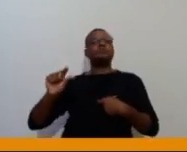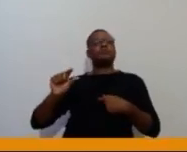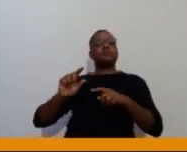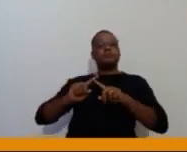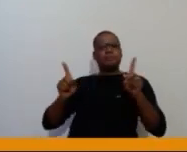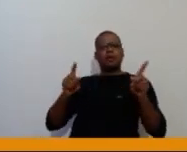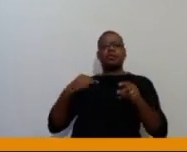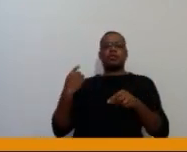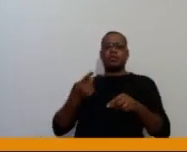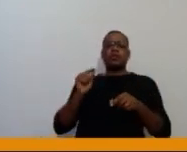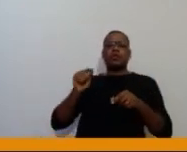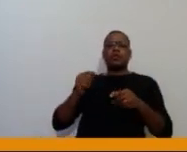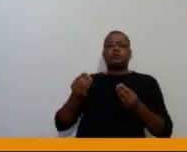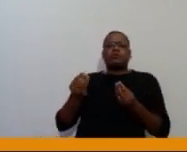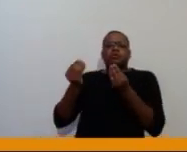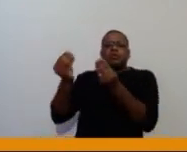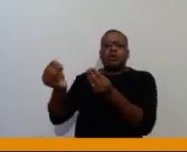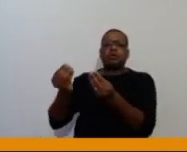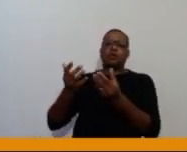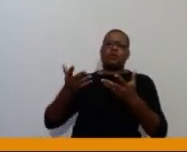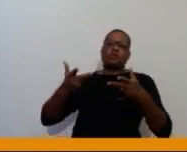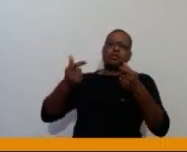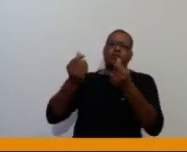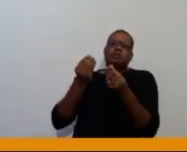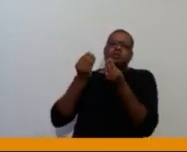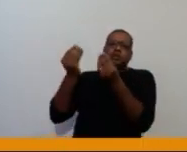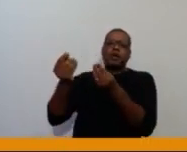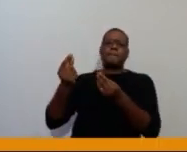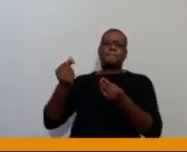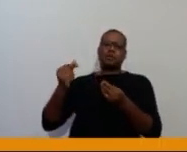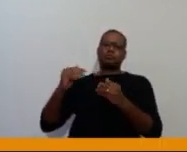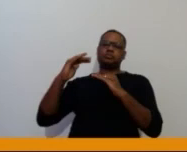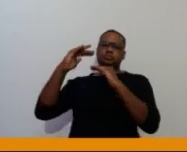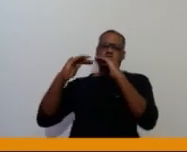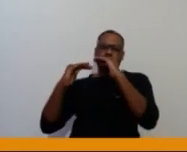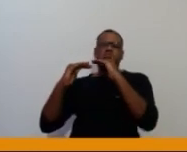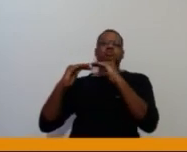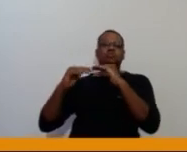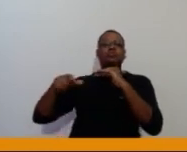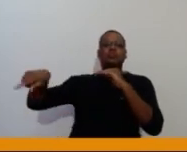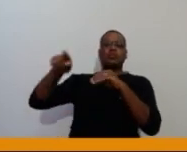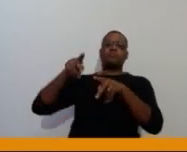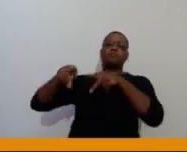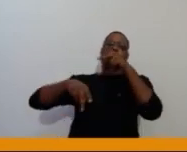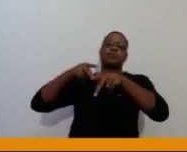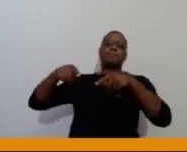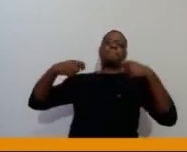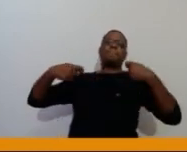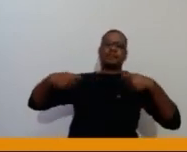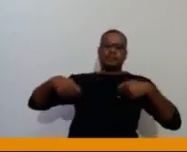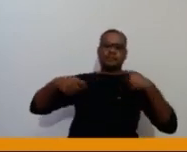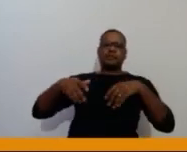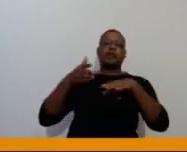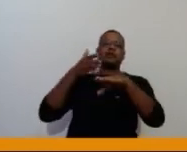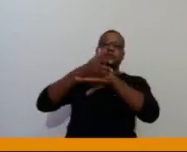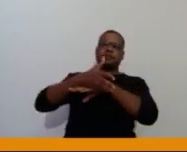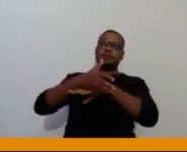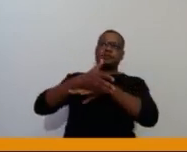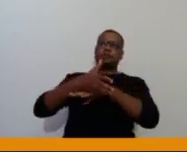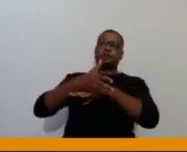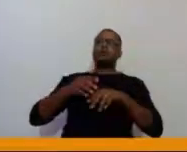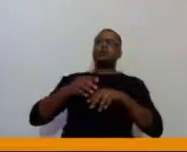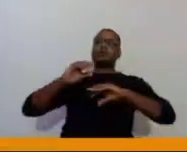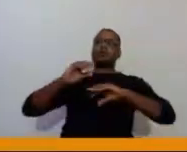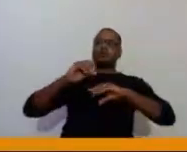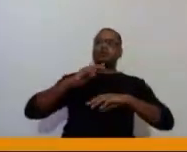população que precisa mesmo de acessar a educação profissional. Aí. É uma equação